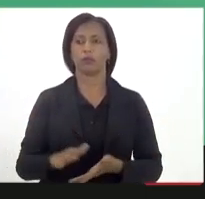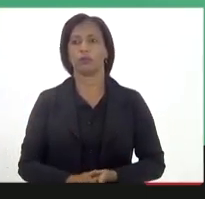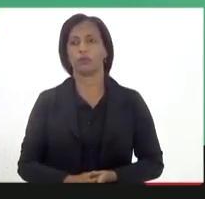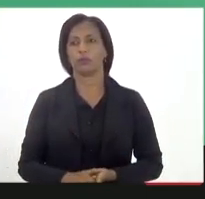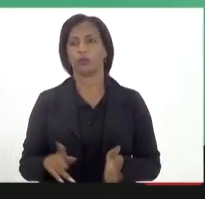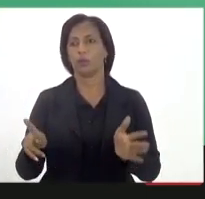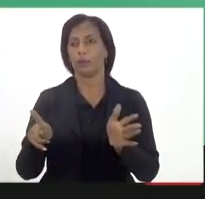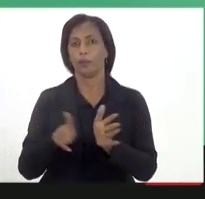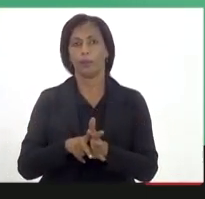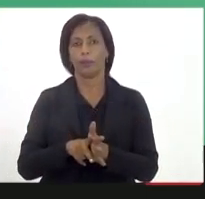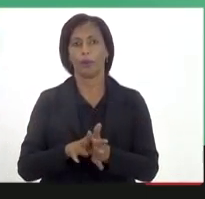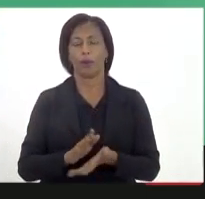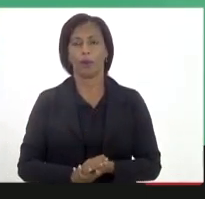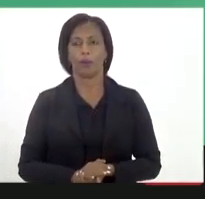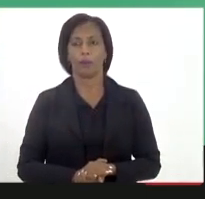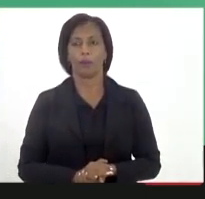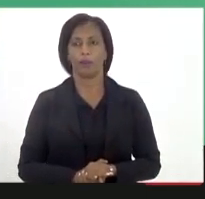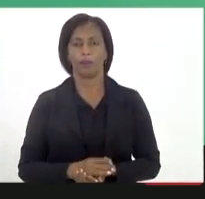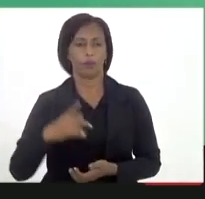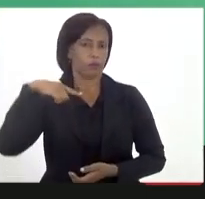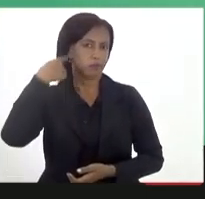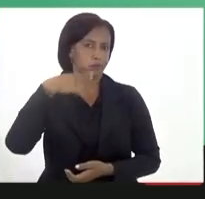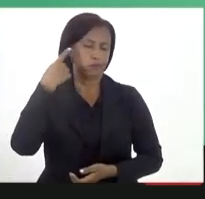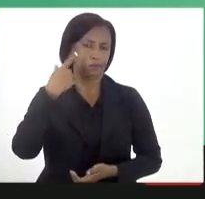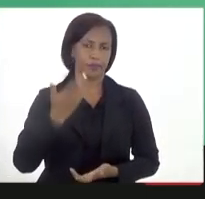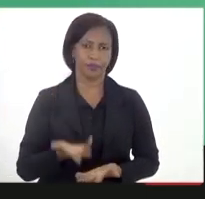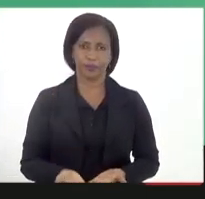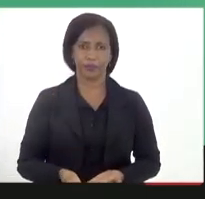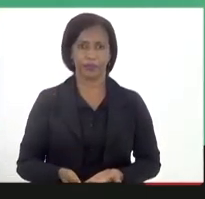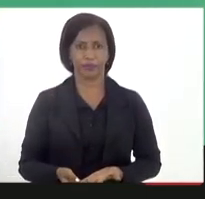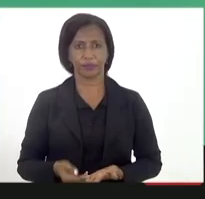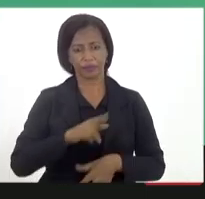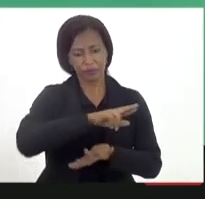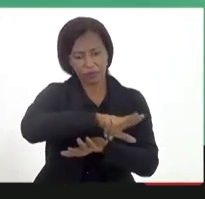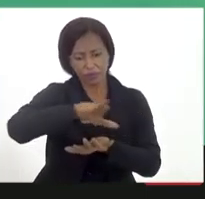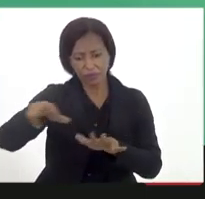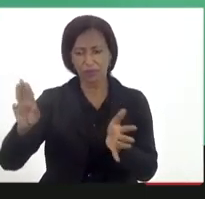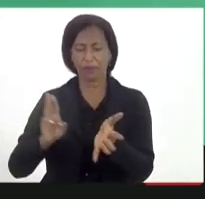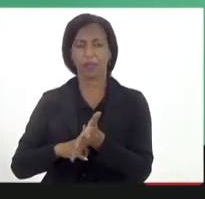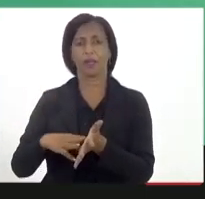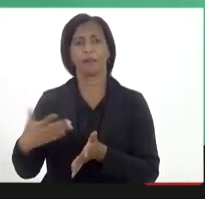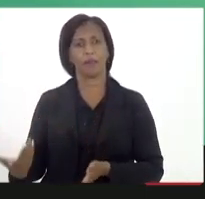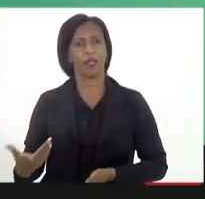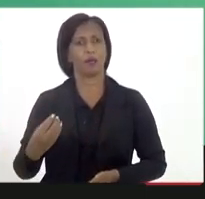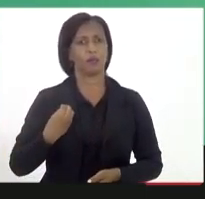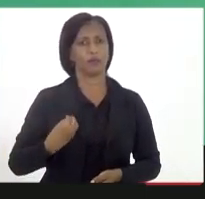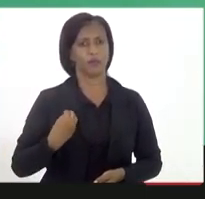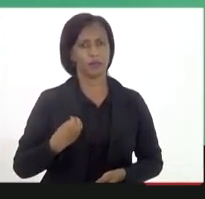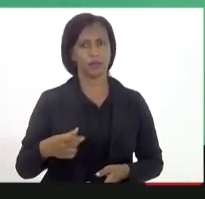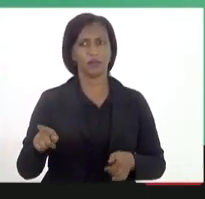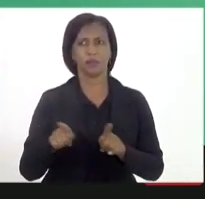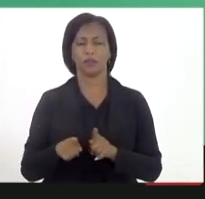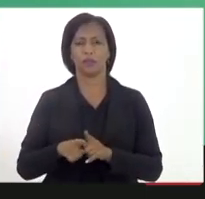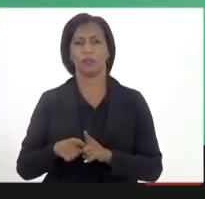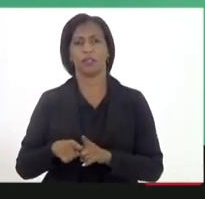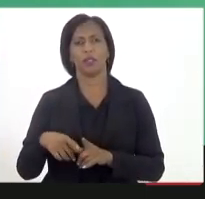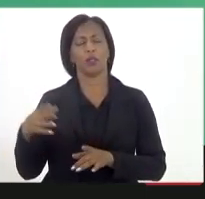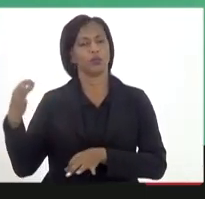próprio é da própria advocacia e do ser mais de membros aqui presentes Ministério Público do Judiciário